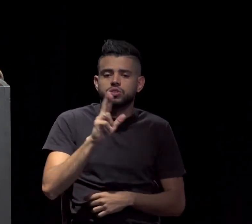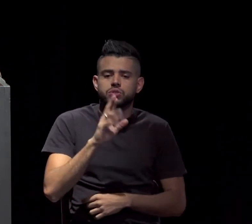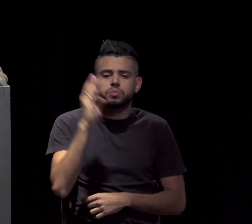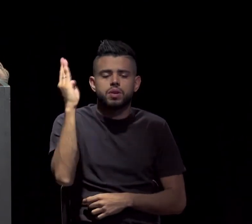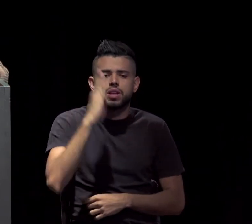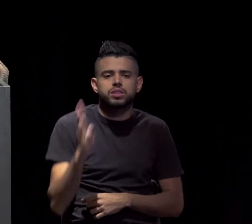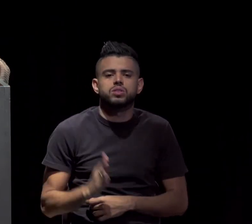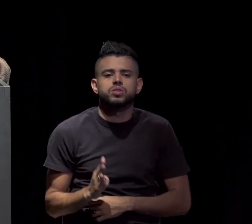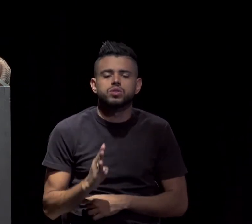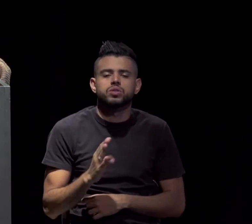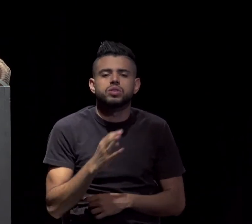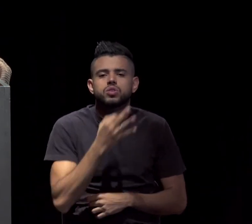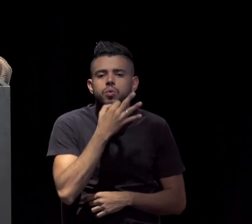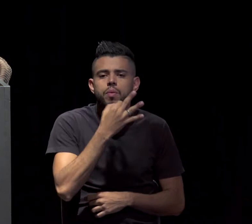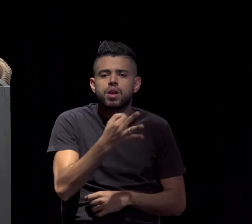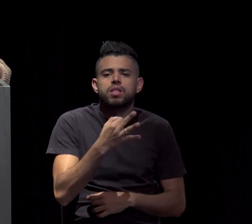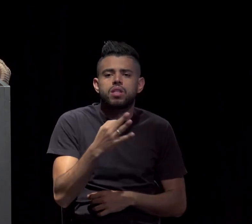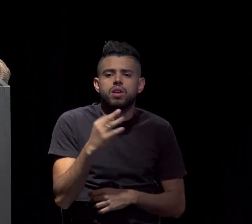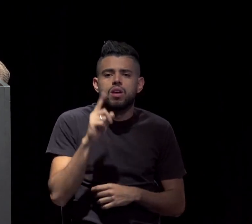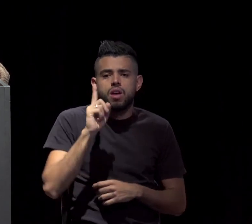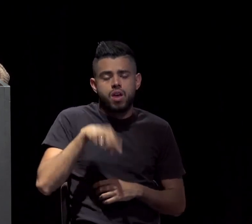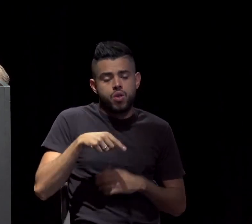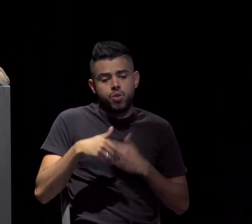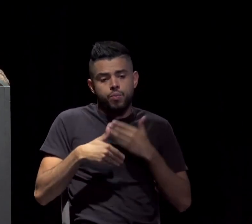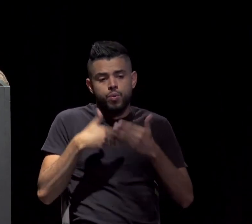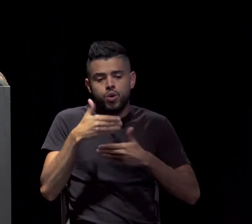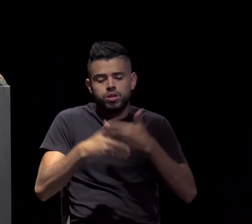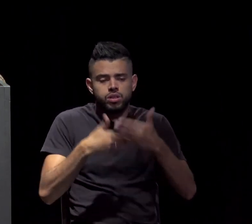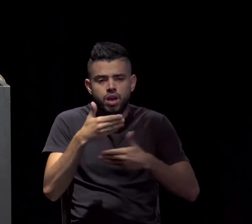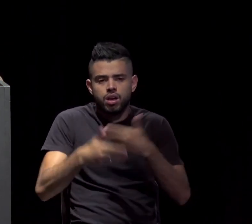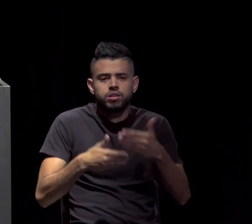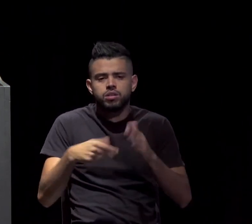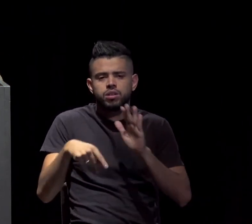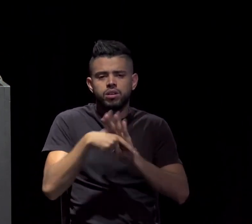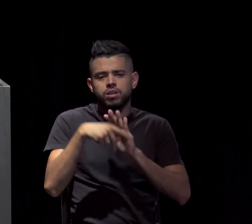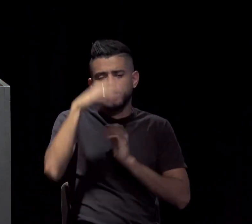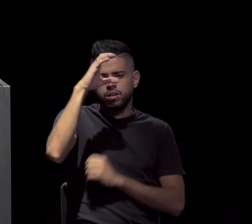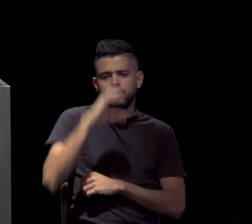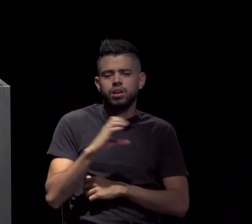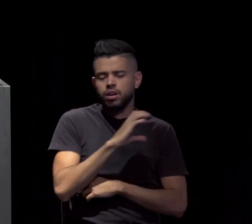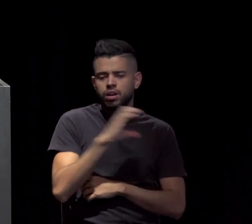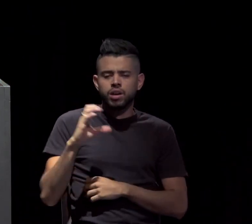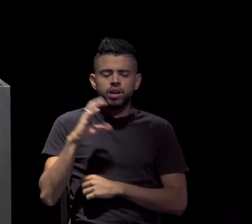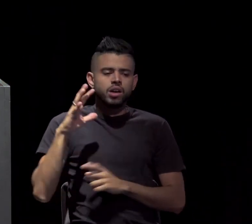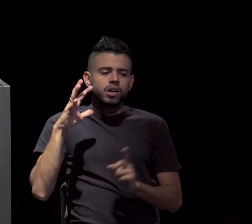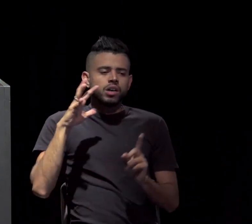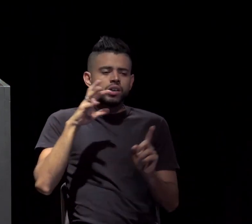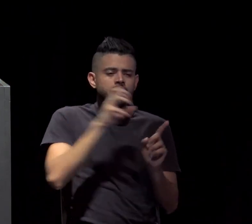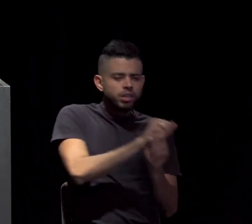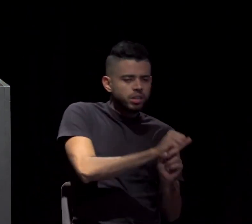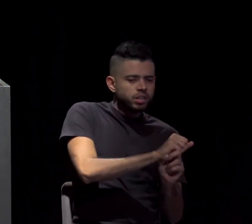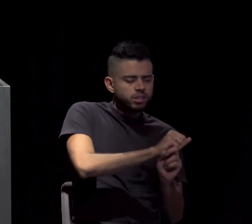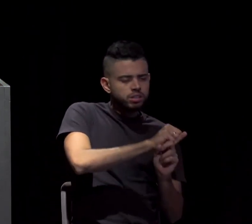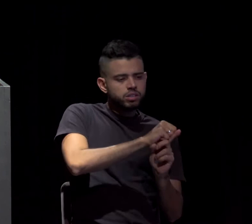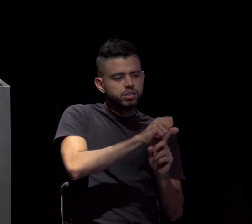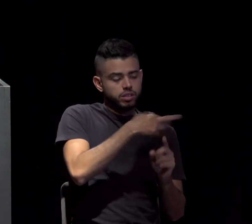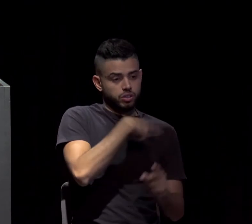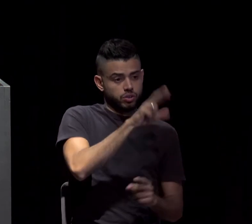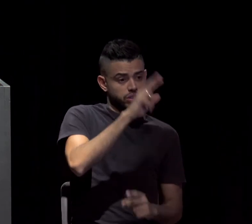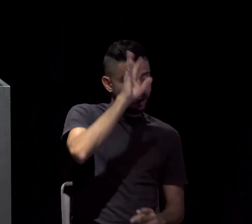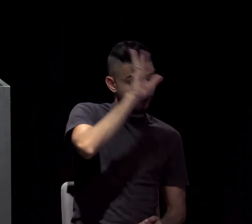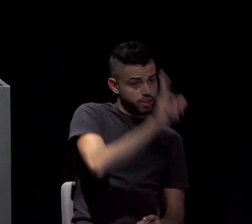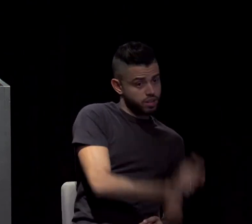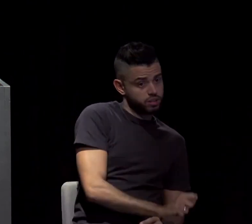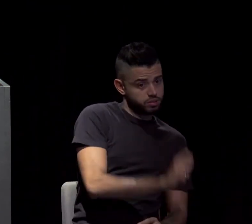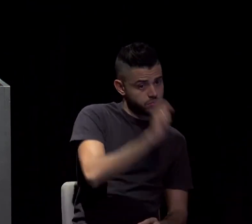comenta que, a despeito do processo repressivo e violento que o catolicismo impôs às religiões africanas no Brasil, o catolicismo acabou servindo, em